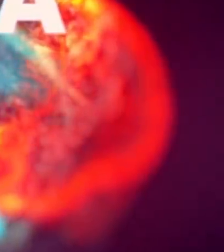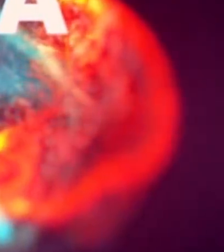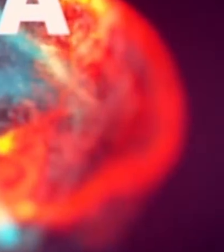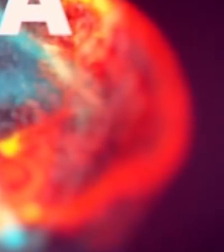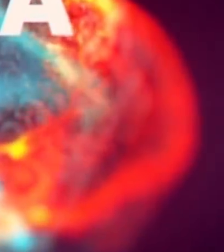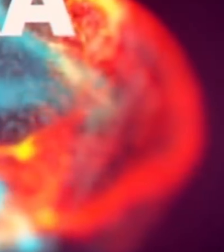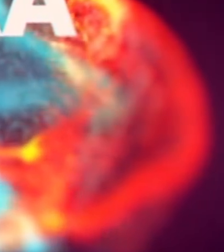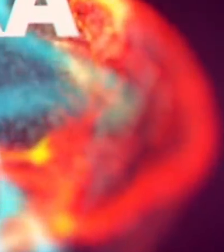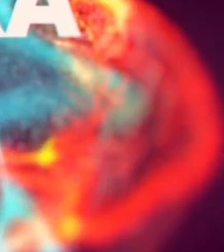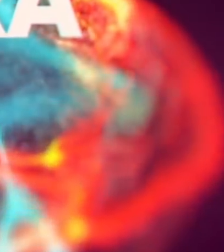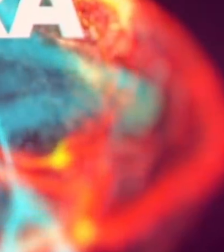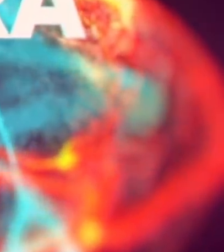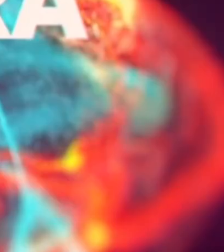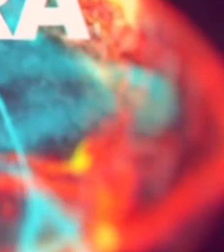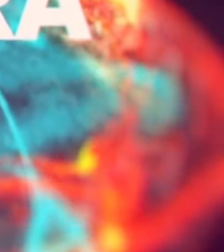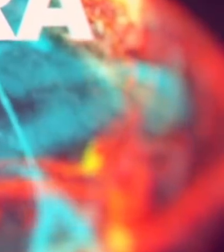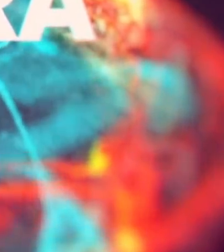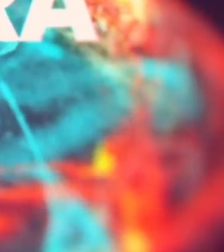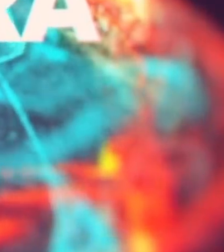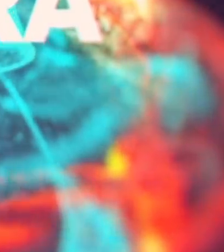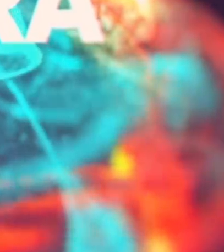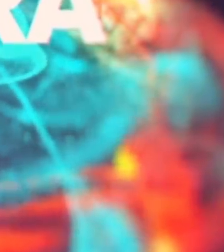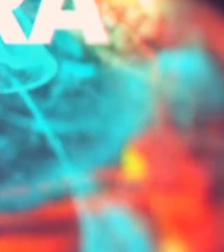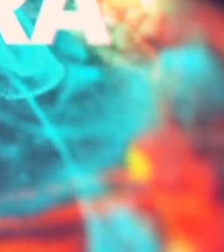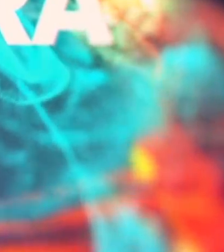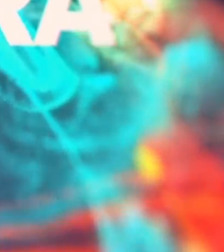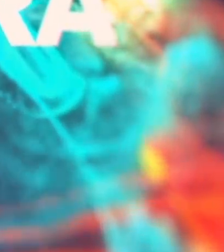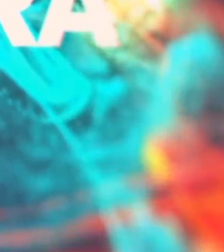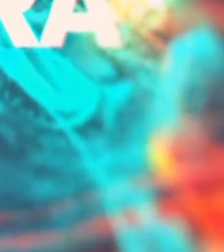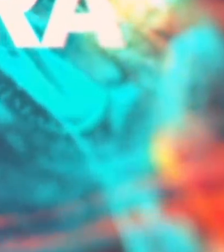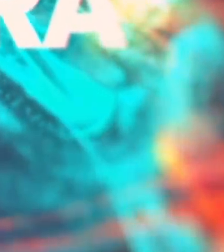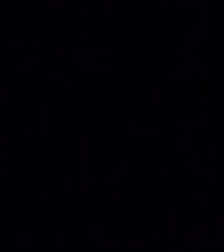E dedicar tempo à sua palavra.